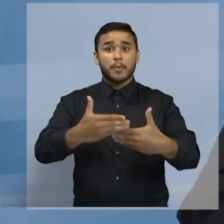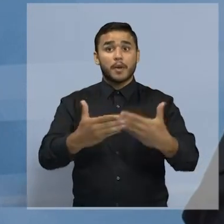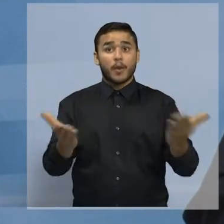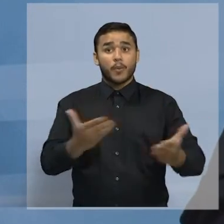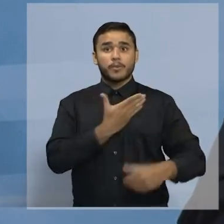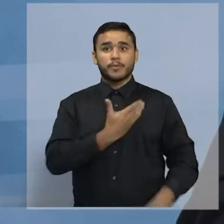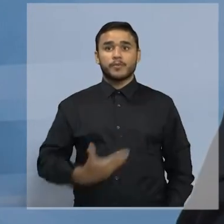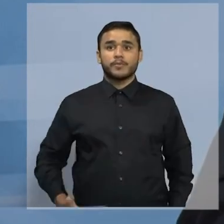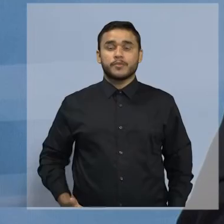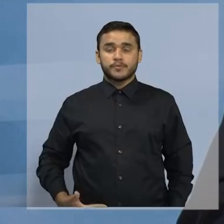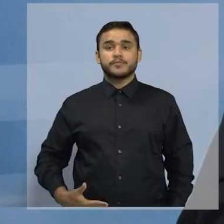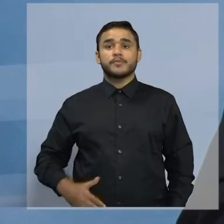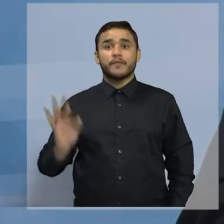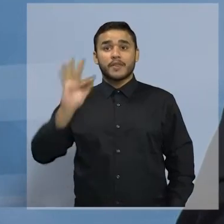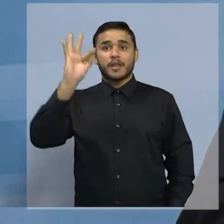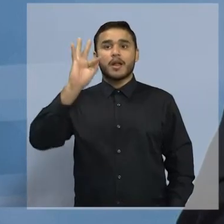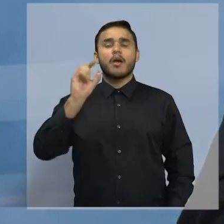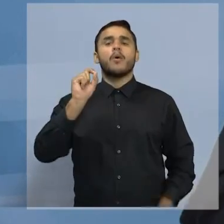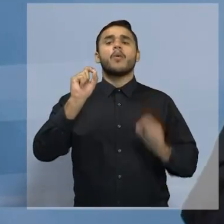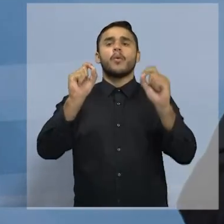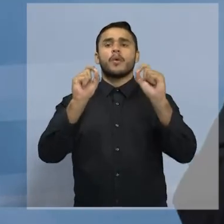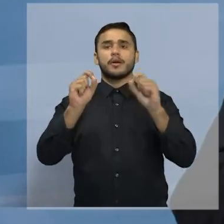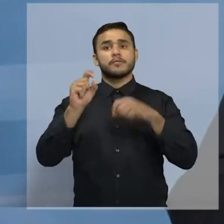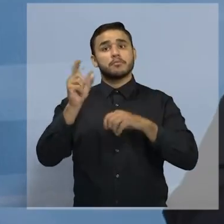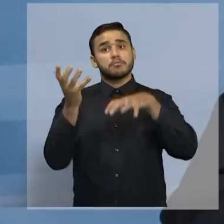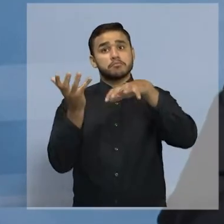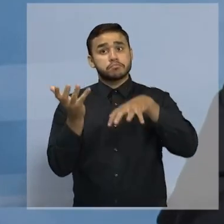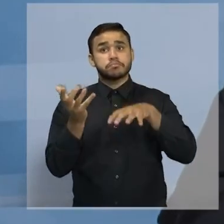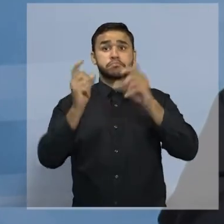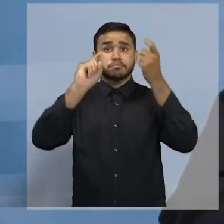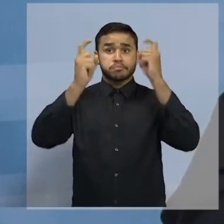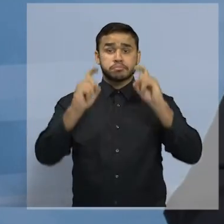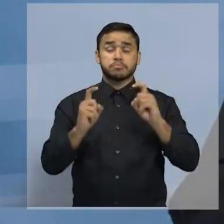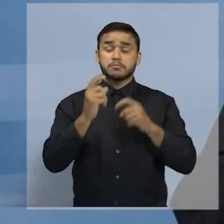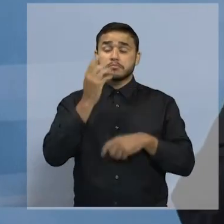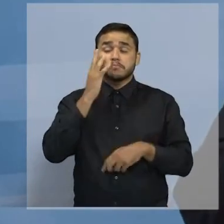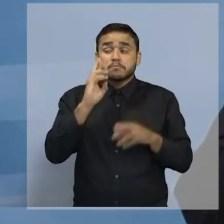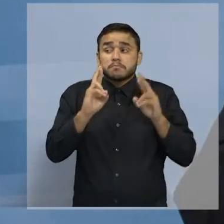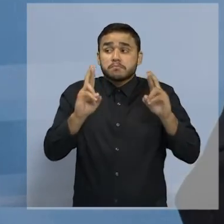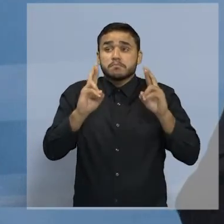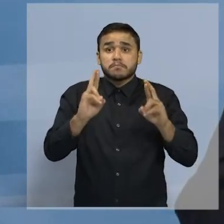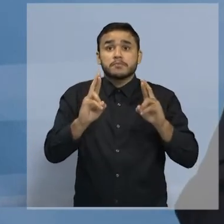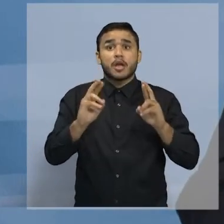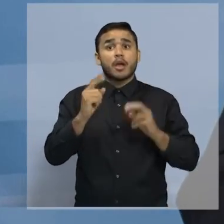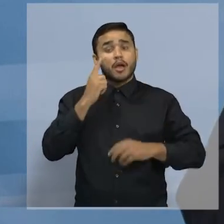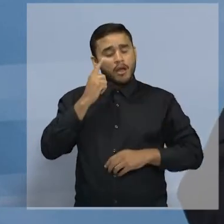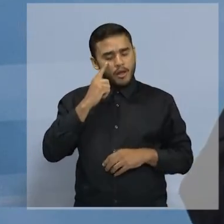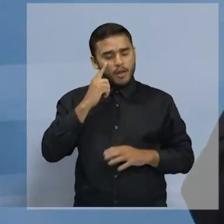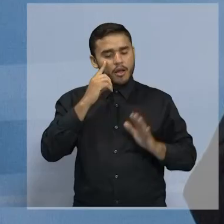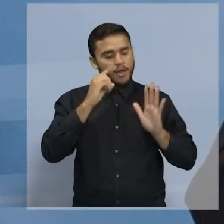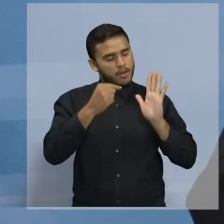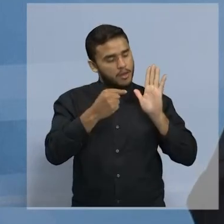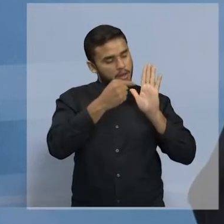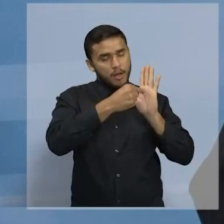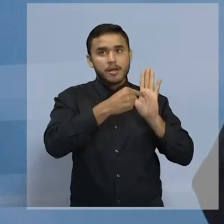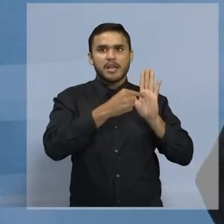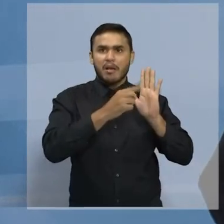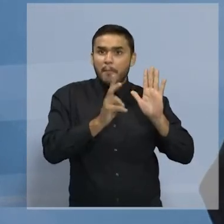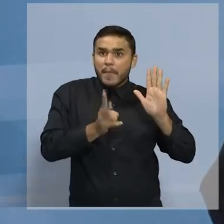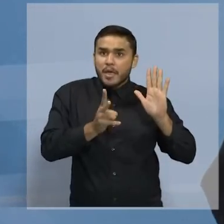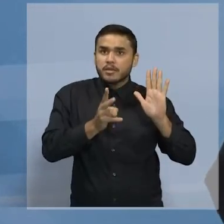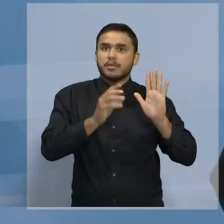está em tramitação no Congresso Nacional, que esperamos seja aprovado com as